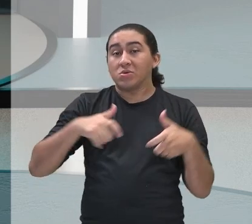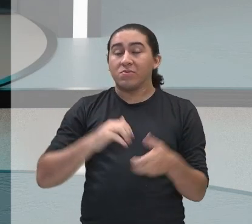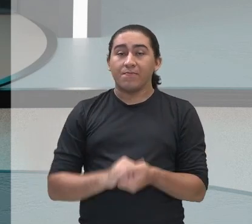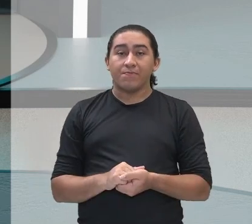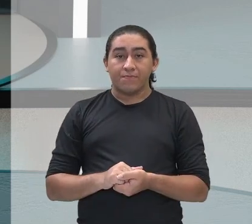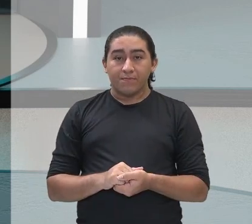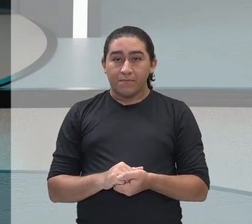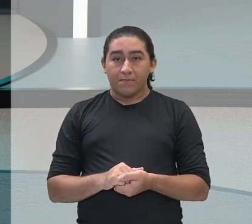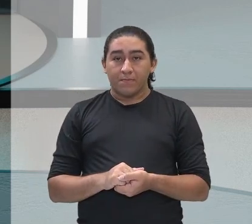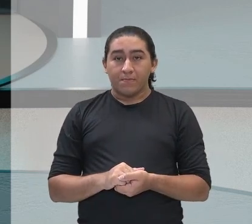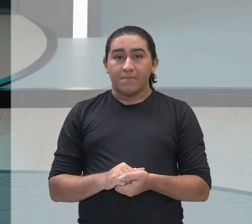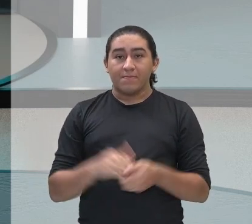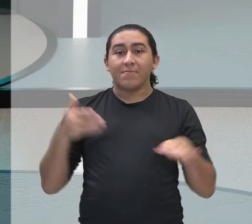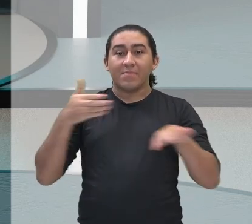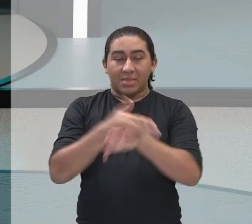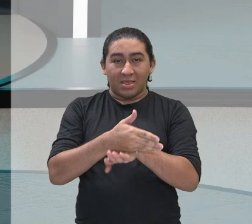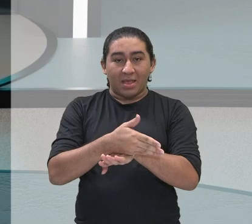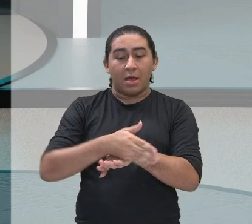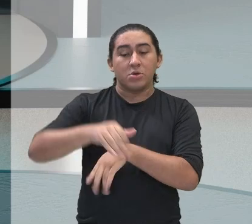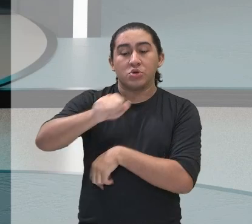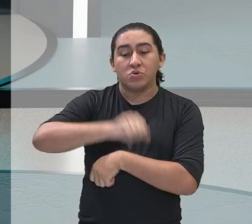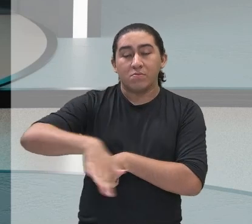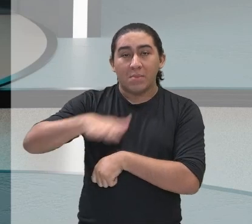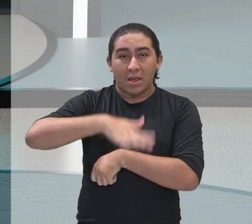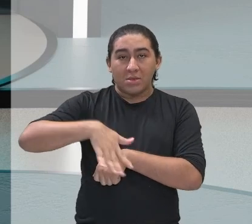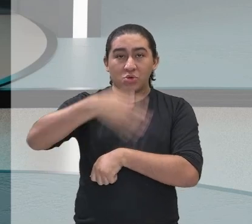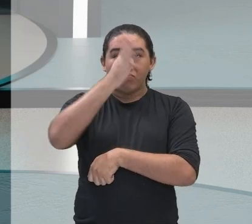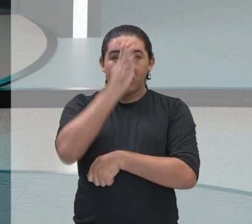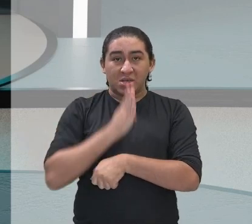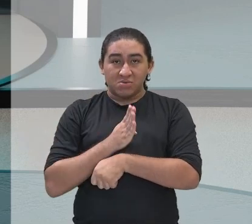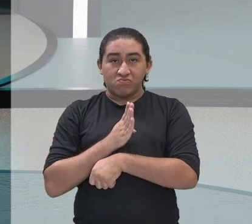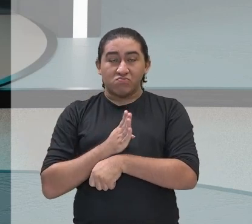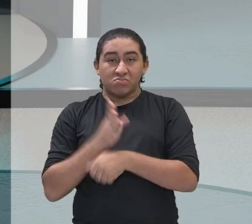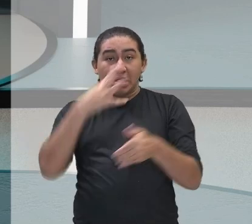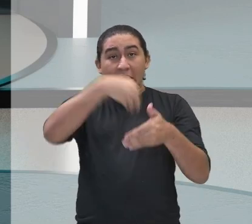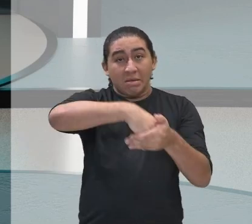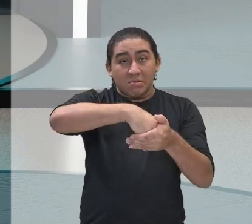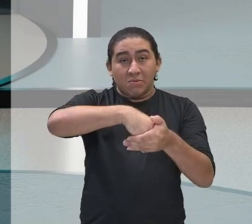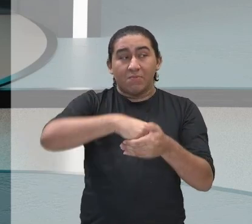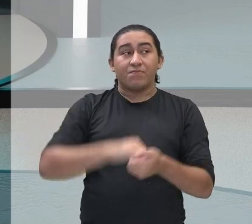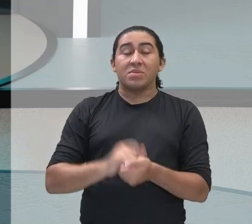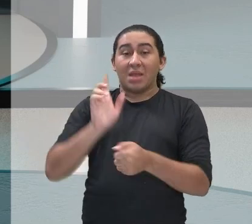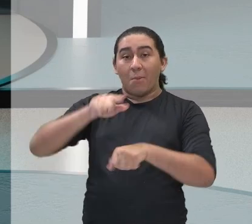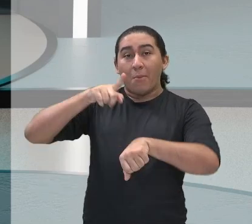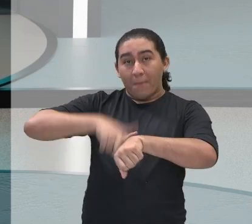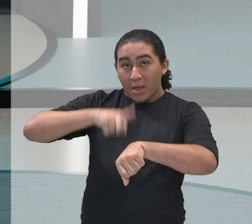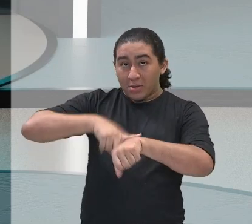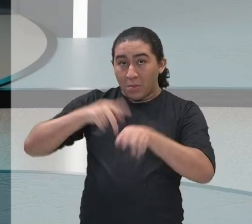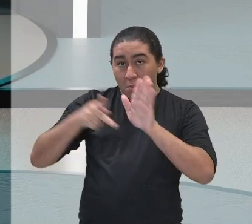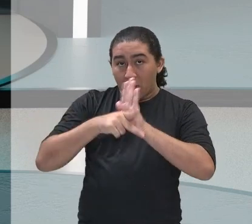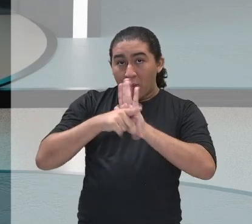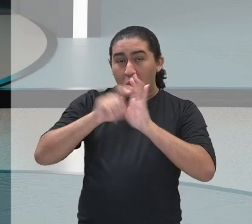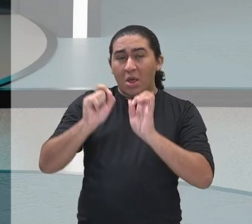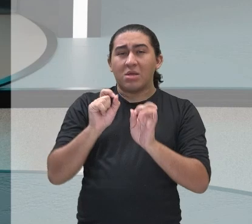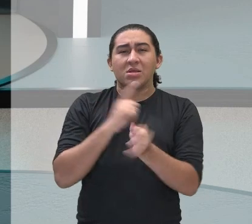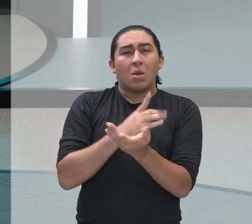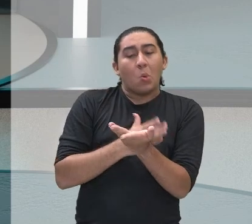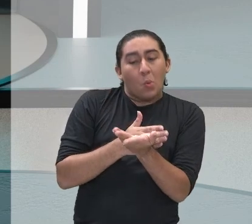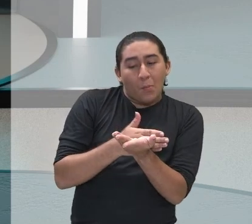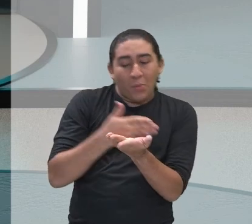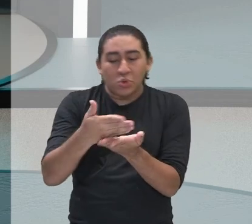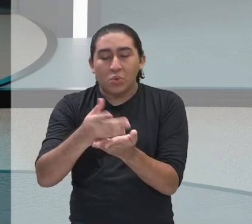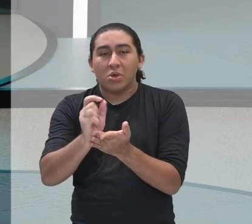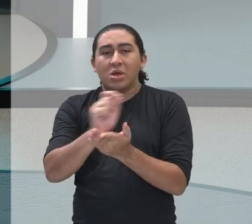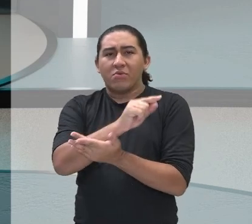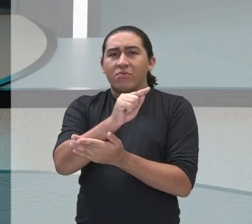para a área interna do Brasil, né? Foi o momento das entradas e bandeiras, vocês já devem ter